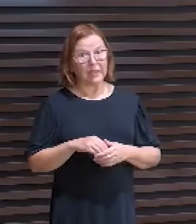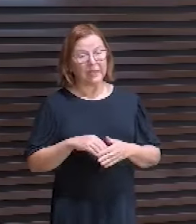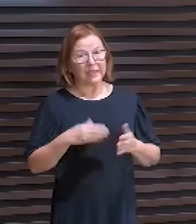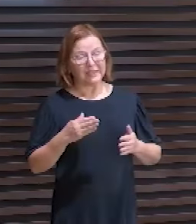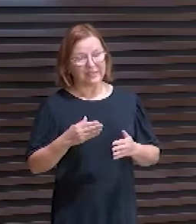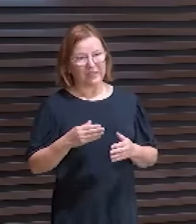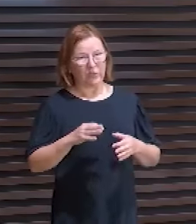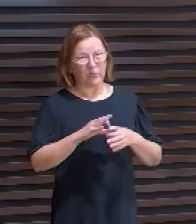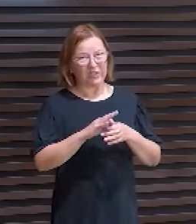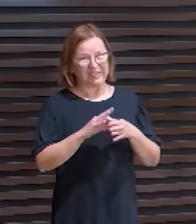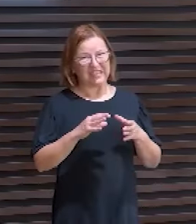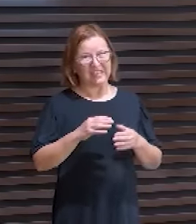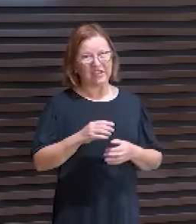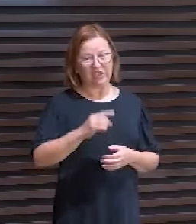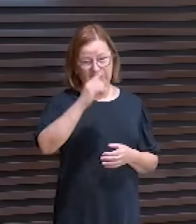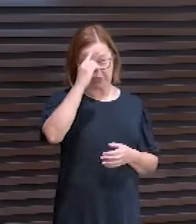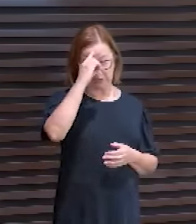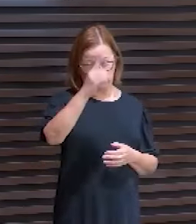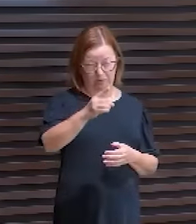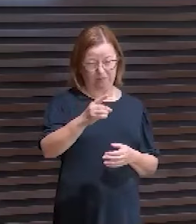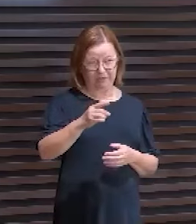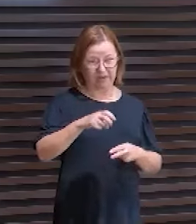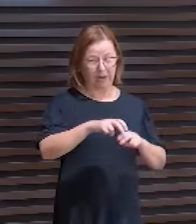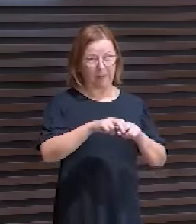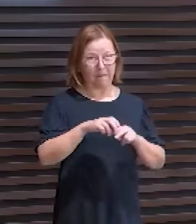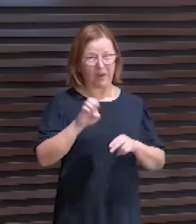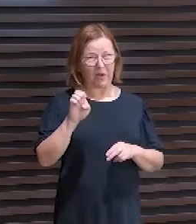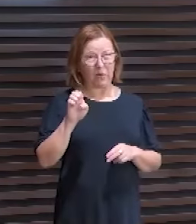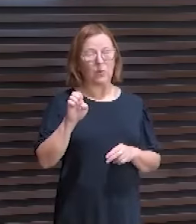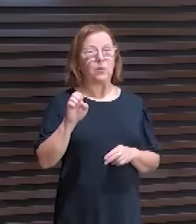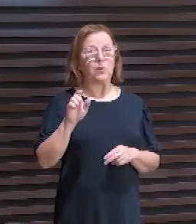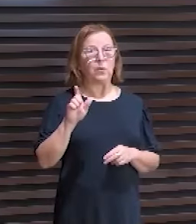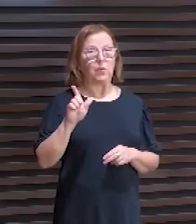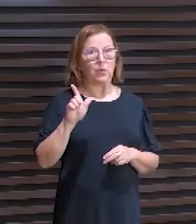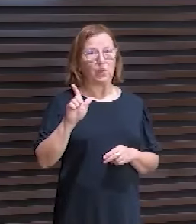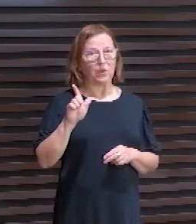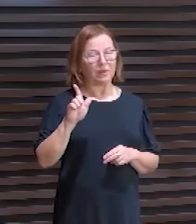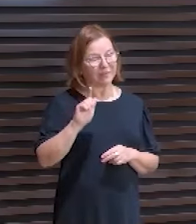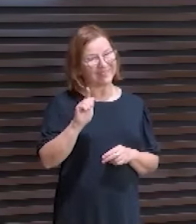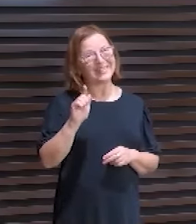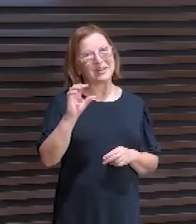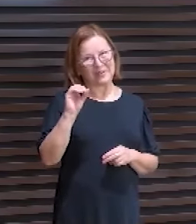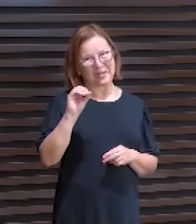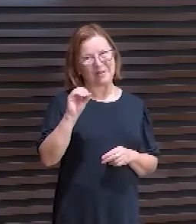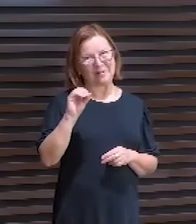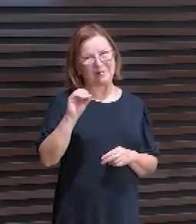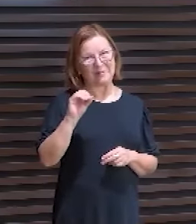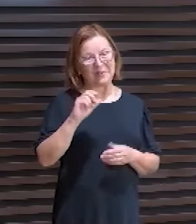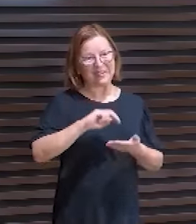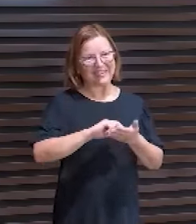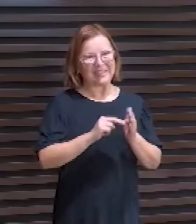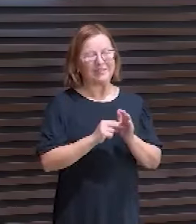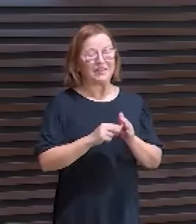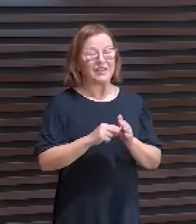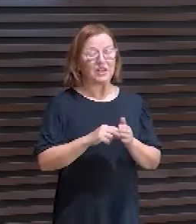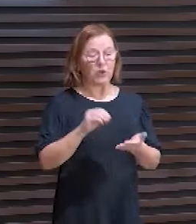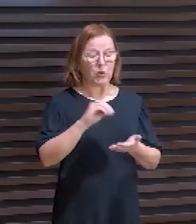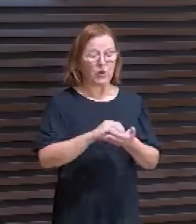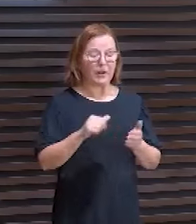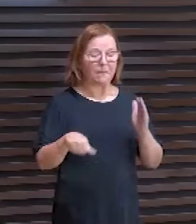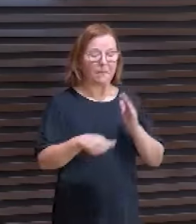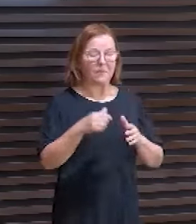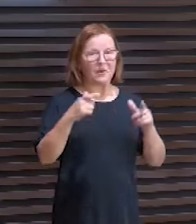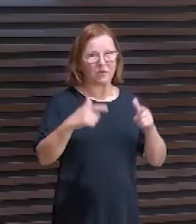manifestação do egoísmo significa colocar em primeiro lugar o meu eu não importa se